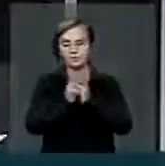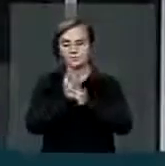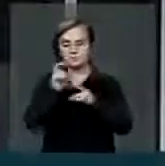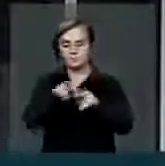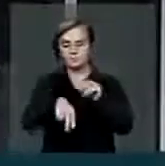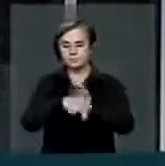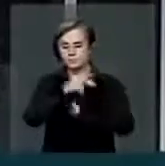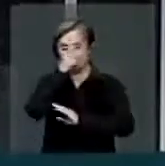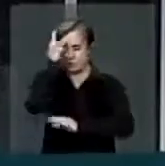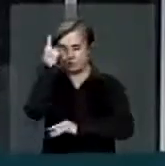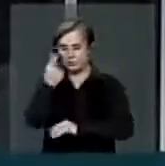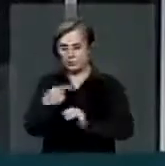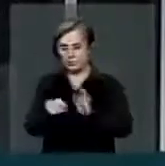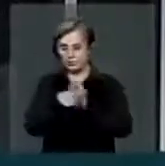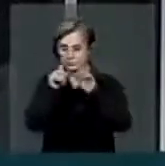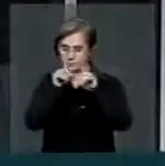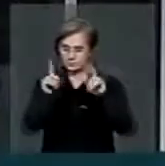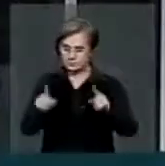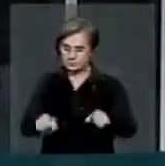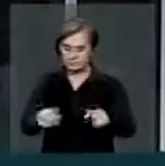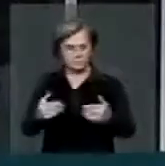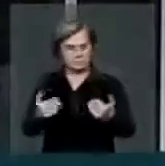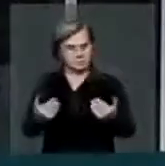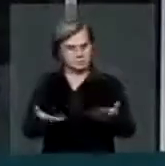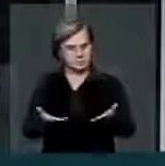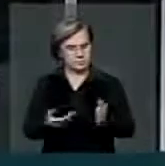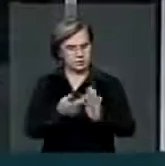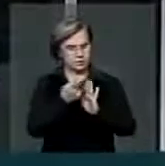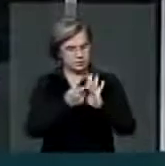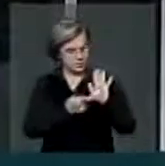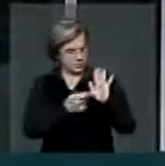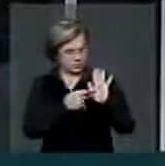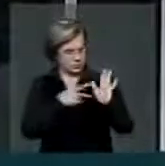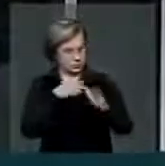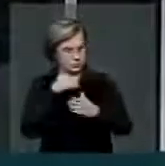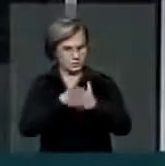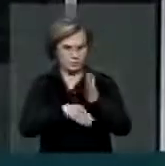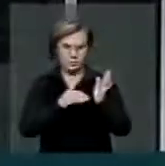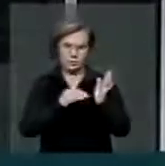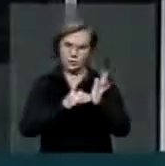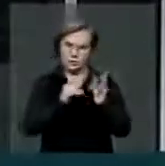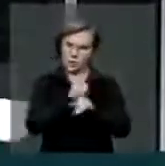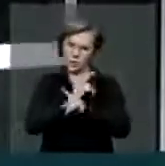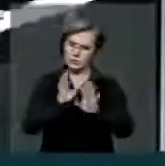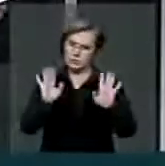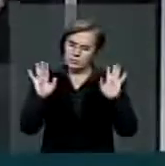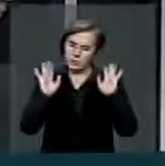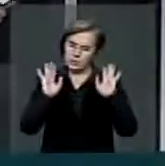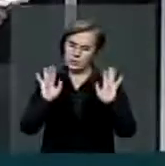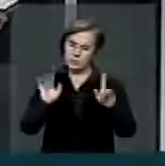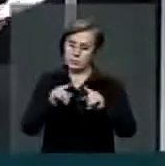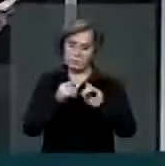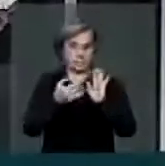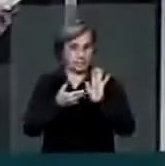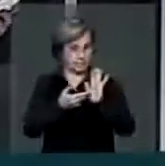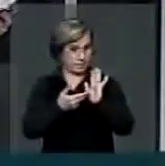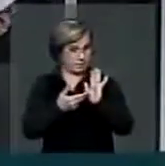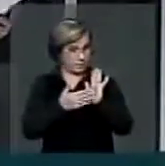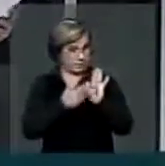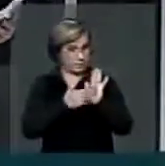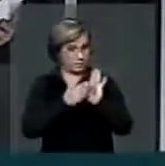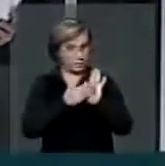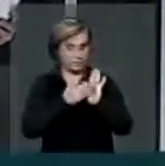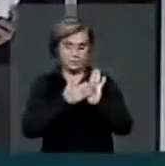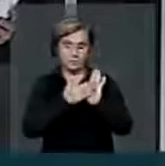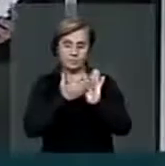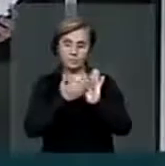este projeto faz de conta que foi votado no Senado, senhor presidente. Mas este aqui,